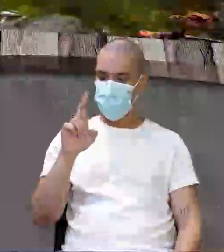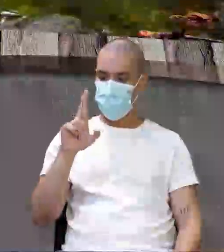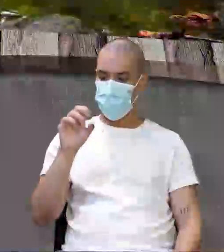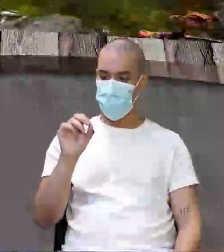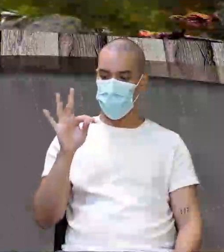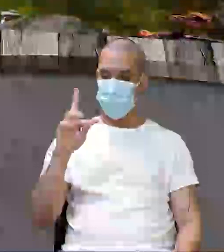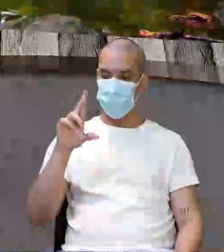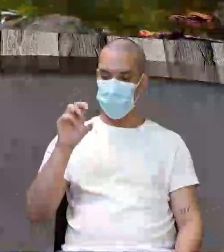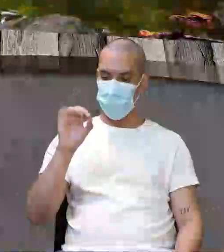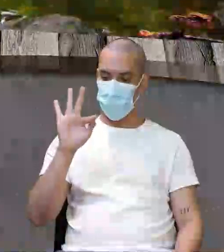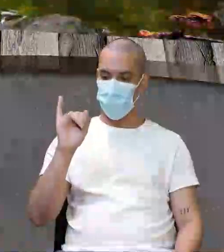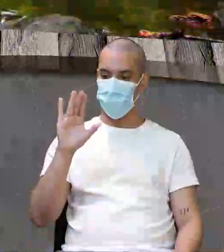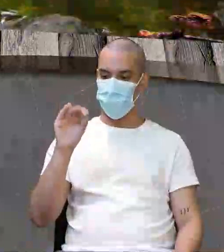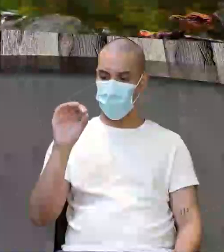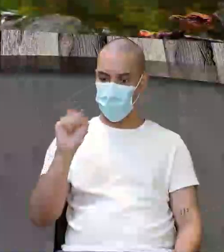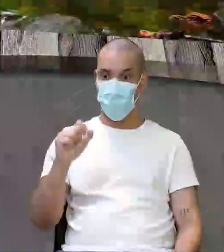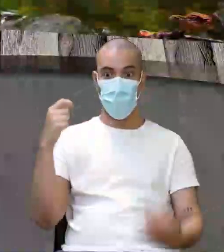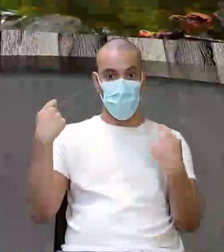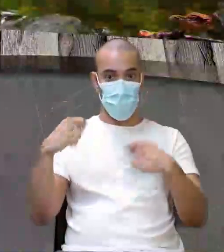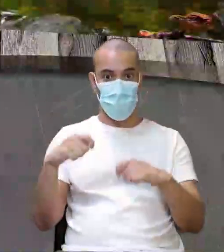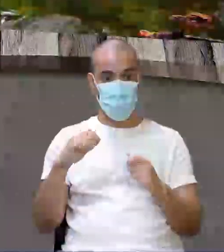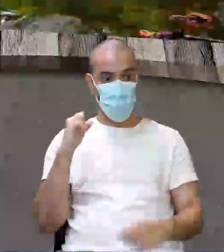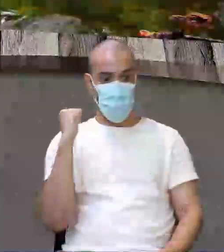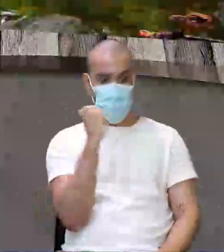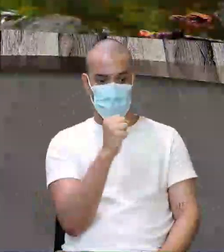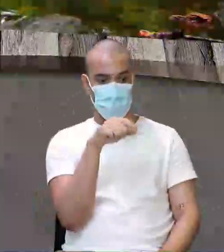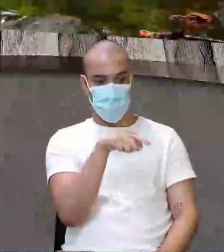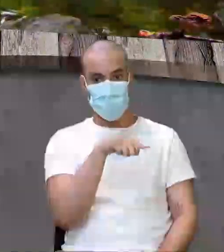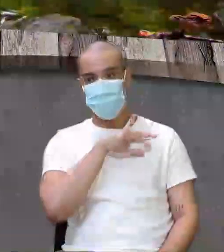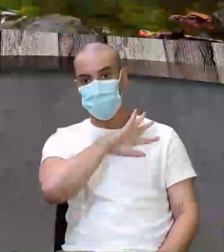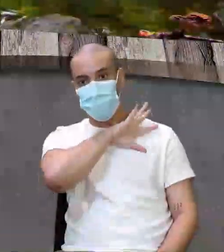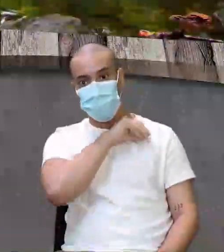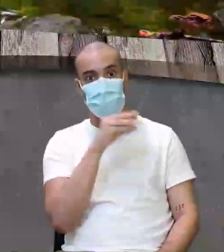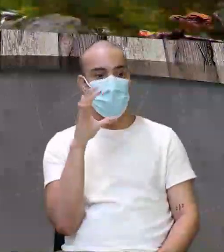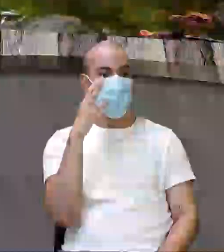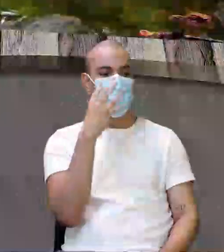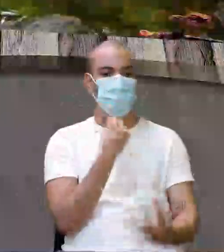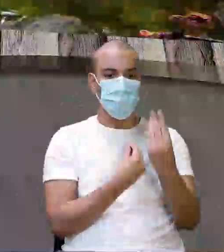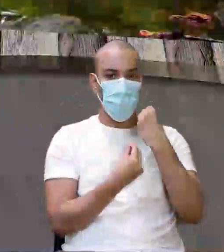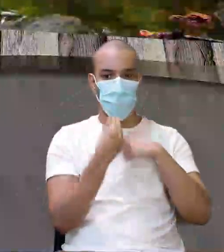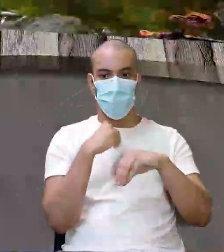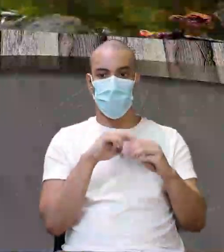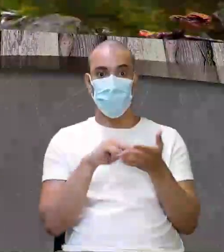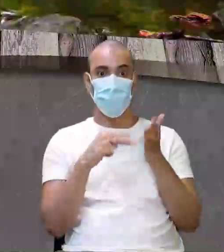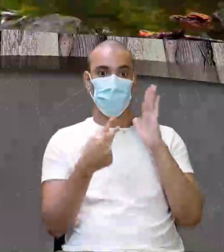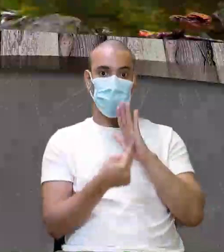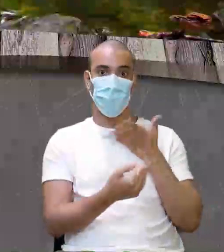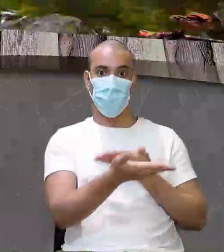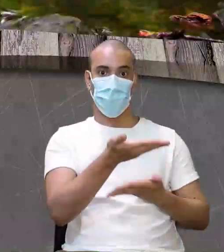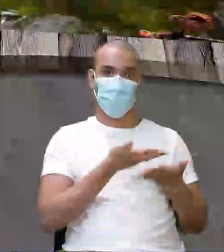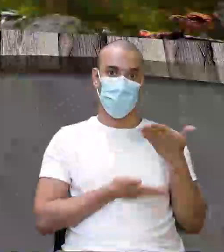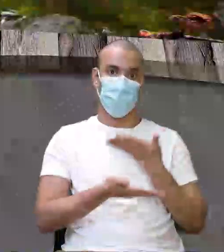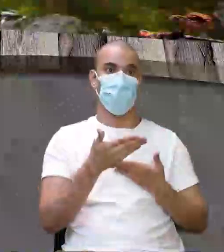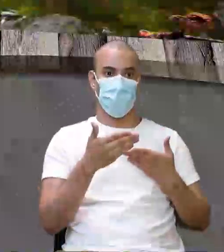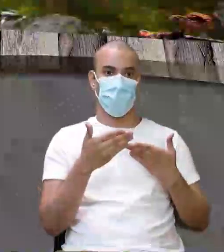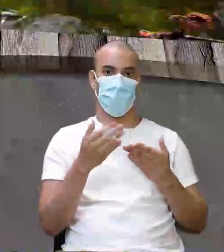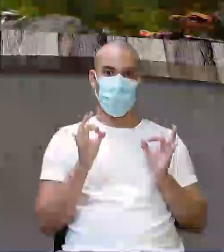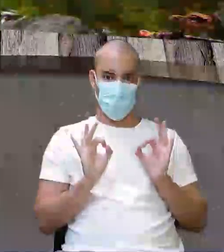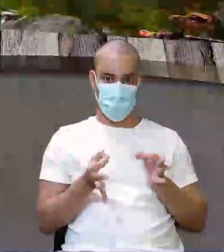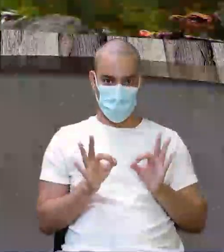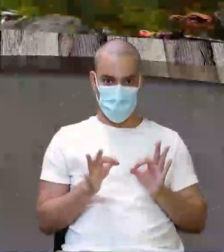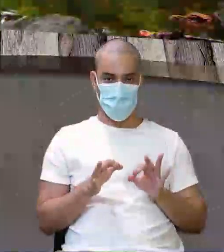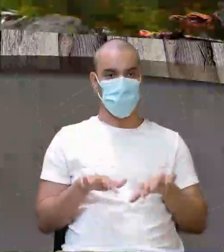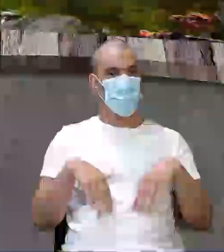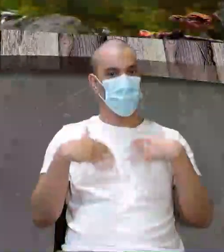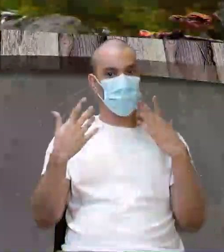eu preciso matar esse indivíduo para me alimentar, então, isso já é um tipo de interação ecológica que ocorre, tá